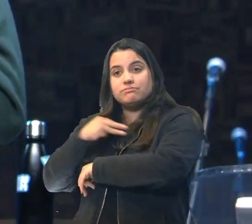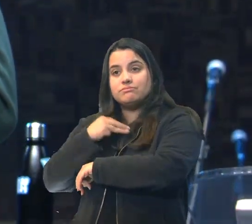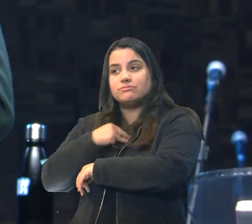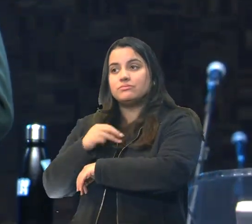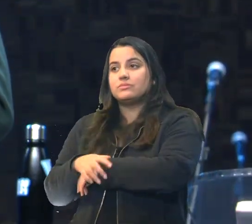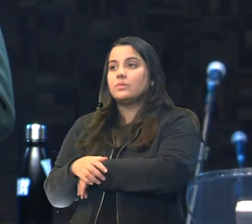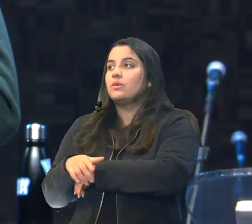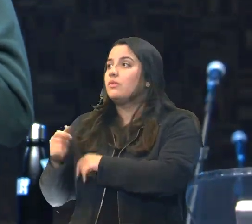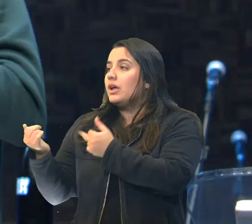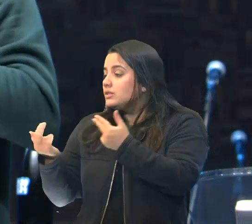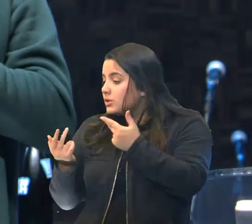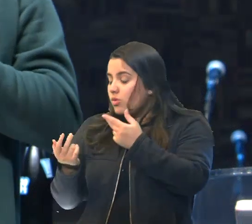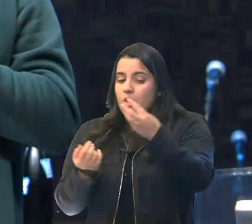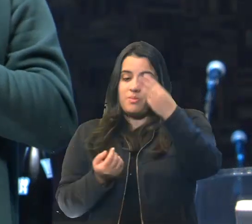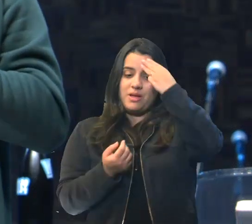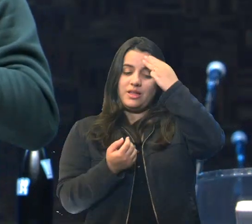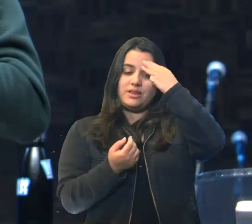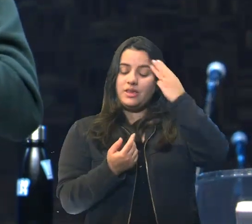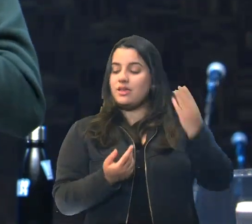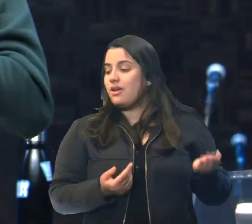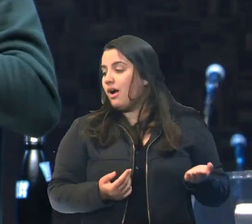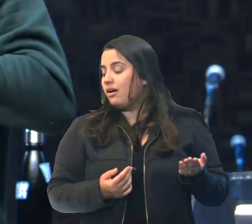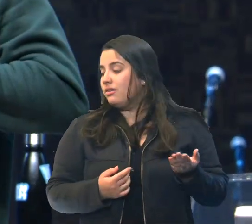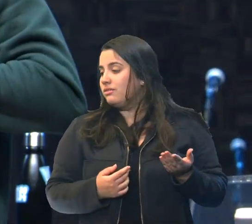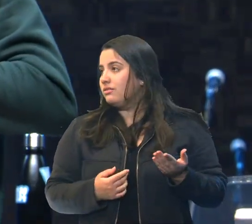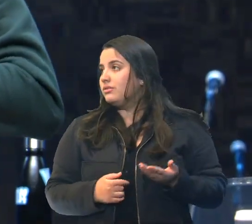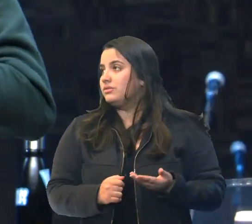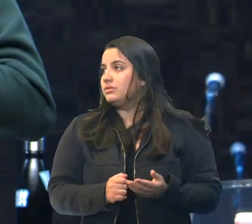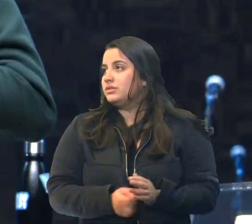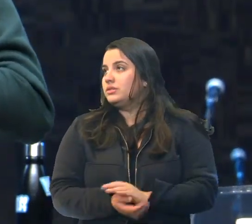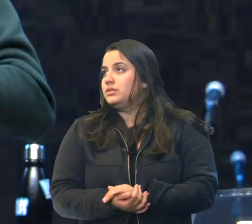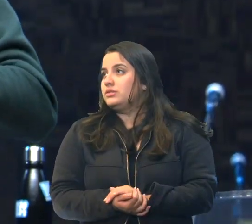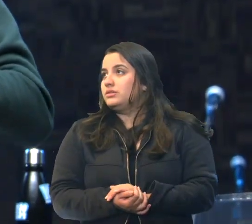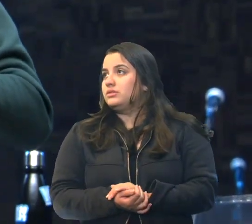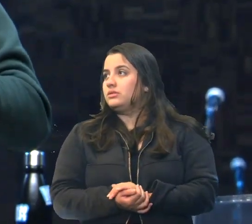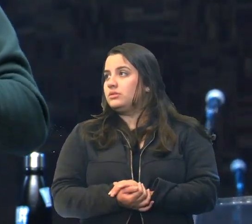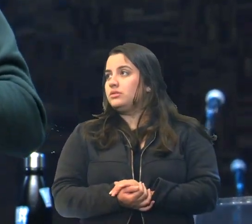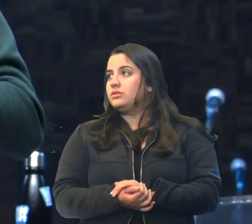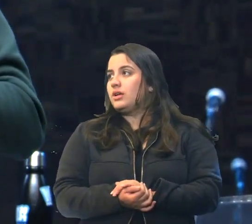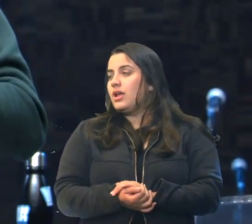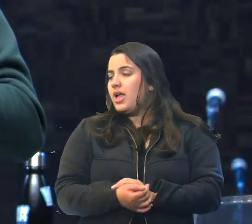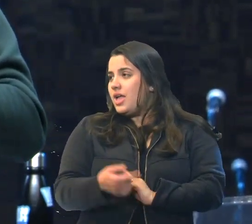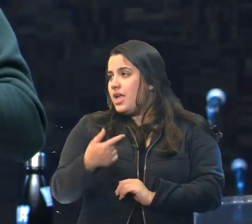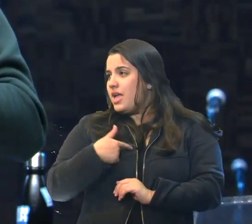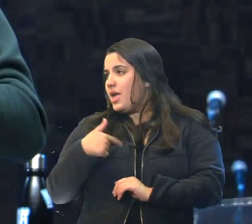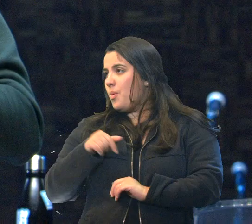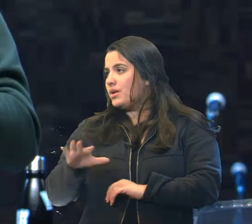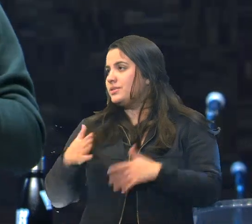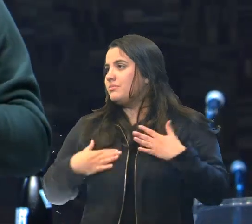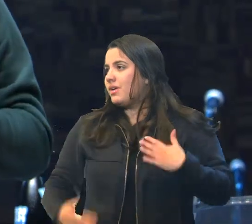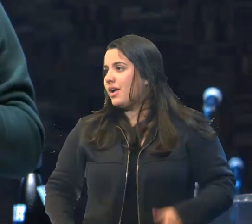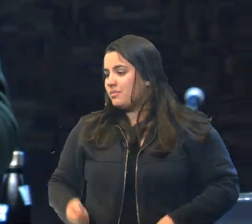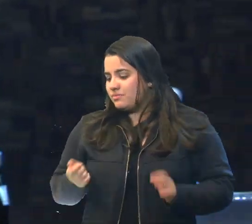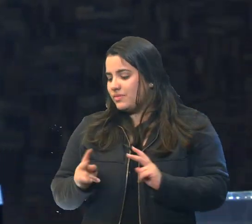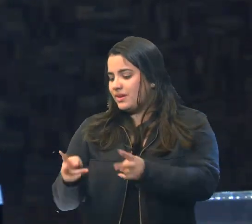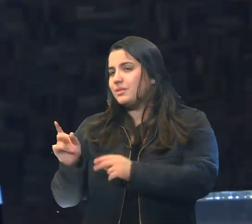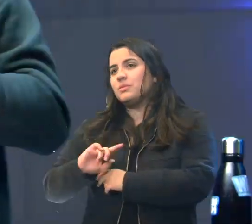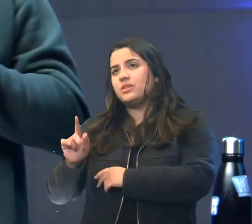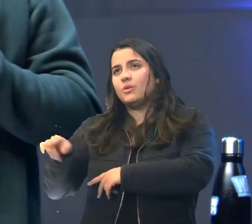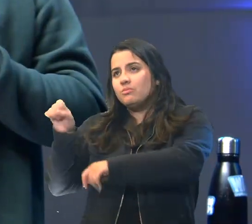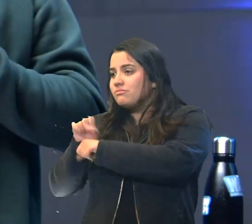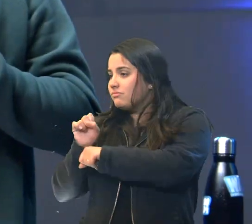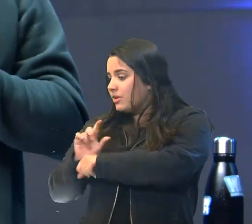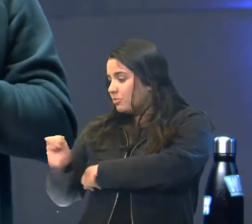nem sua irmã fez. Eu não vou estar aqui em carne e osso para sempre. Para um pouquinho,